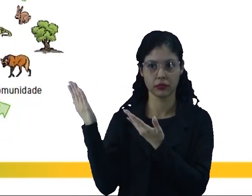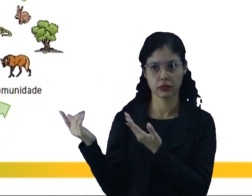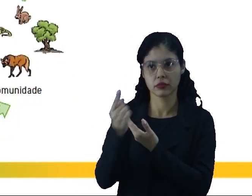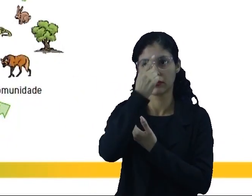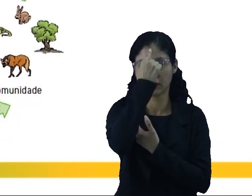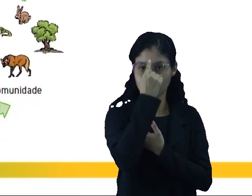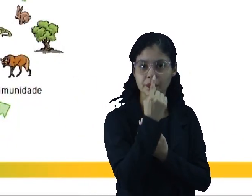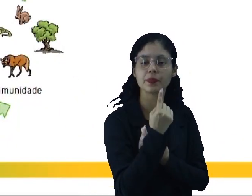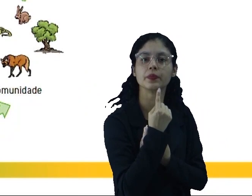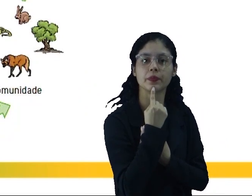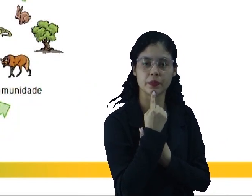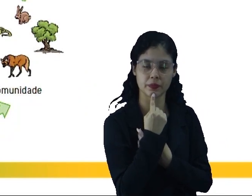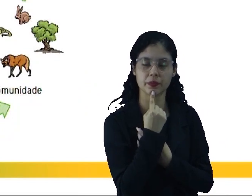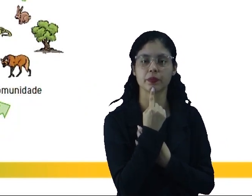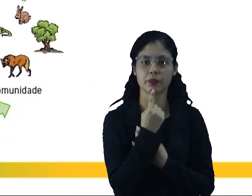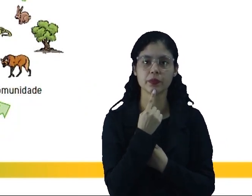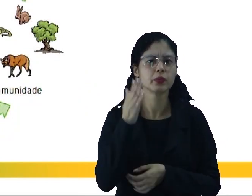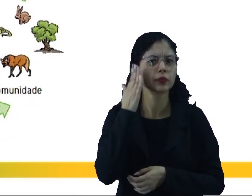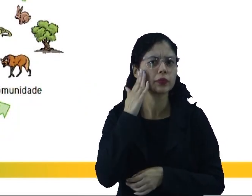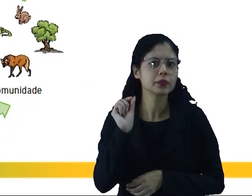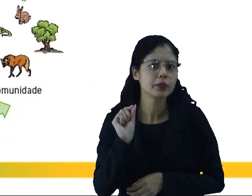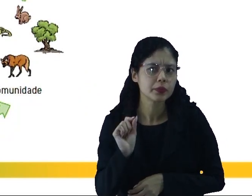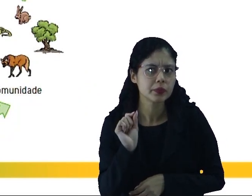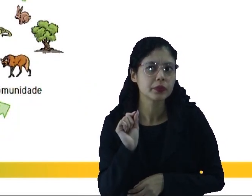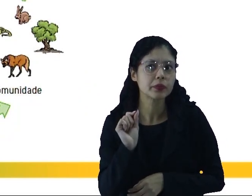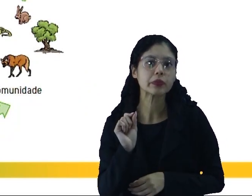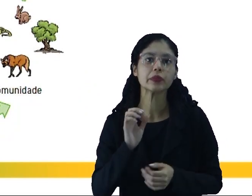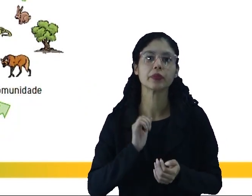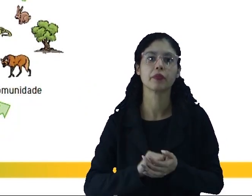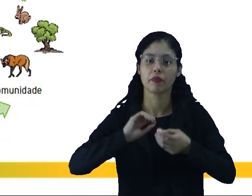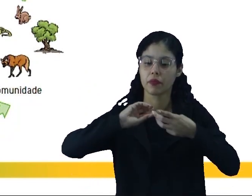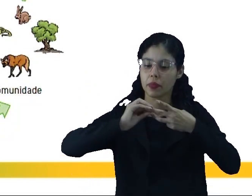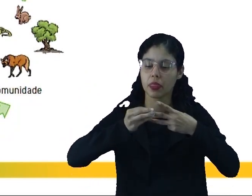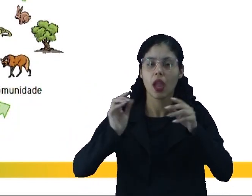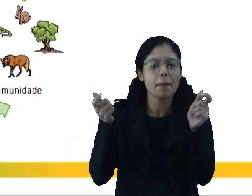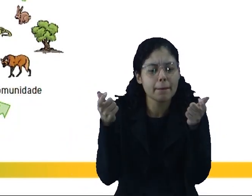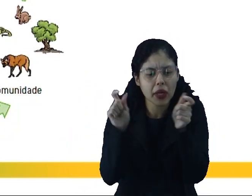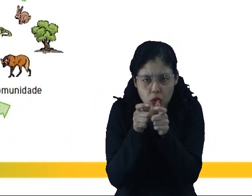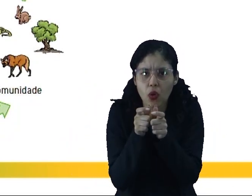slide para vocês. Precisa entender que a célula ela não é a